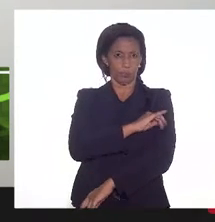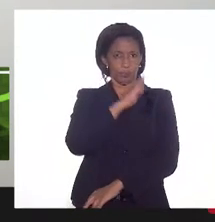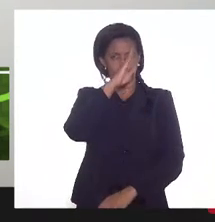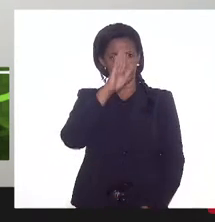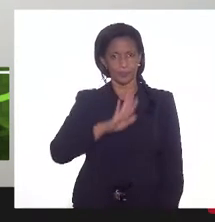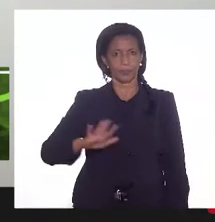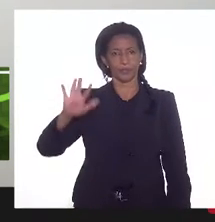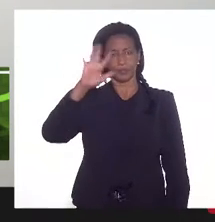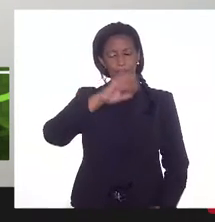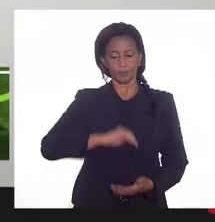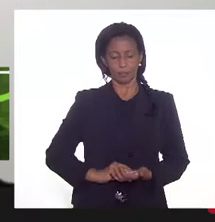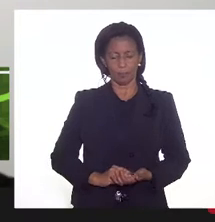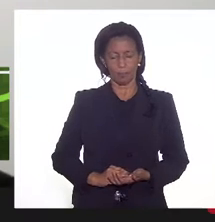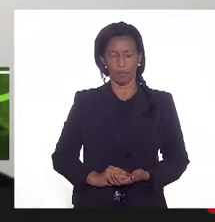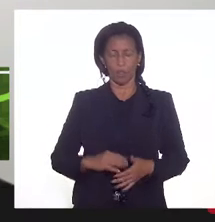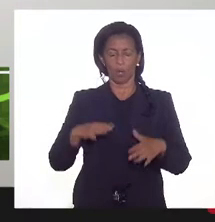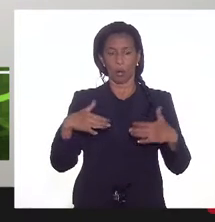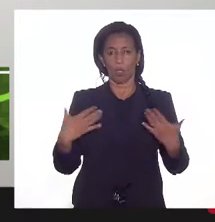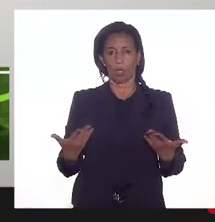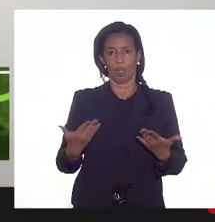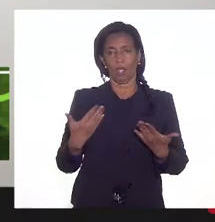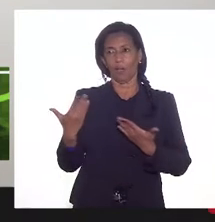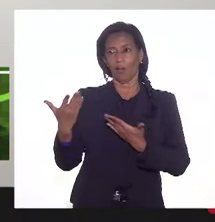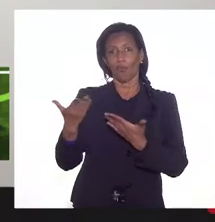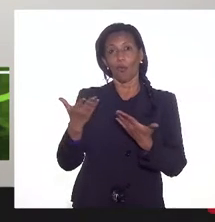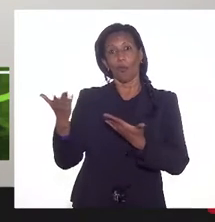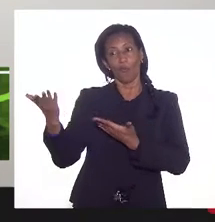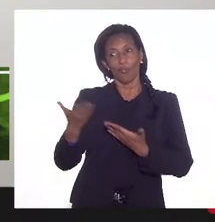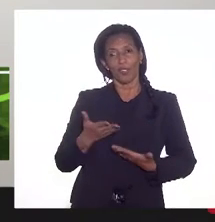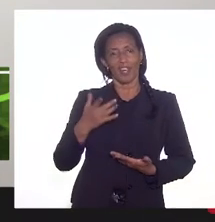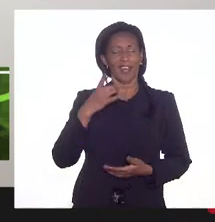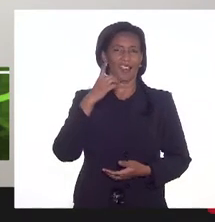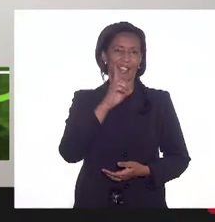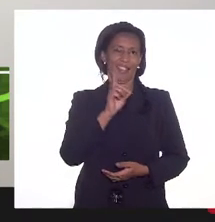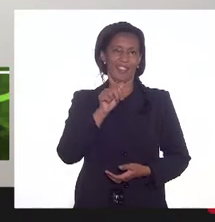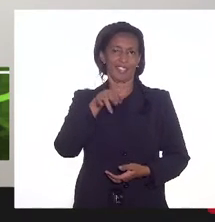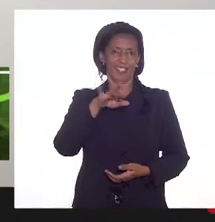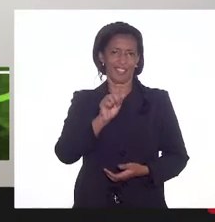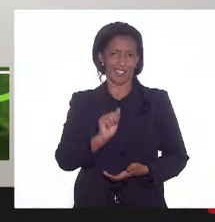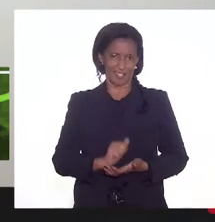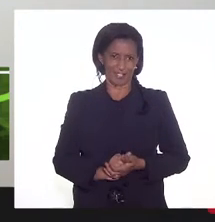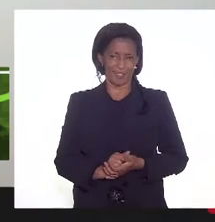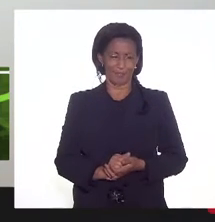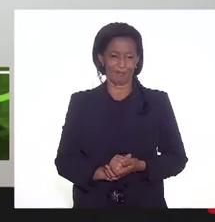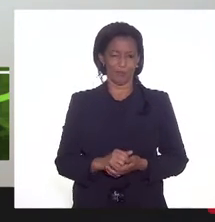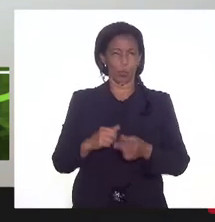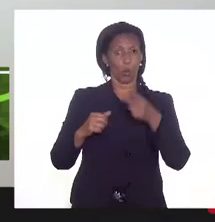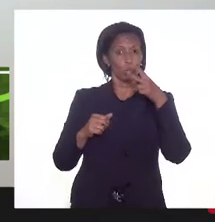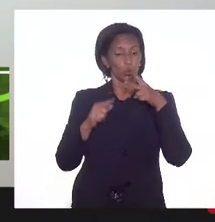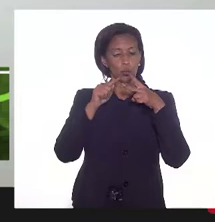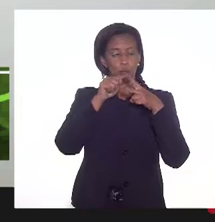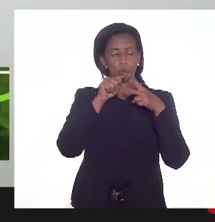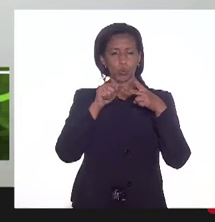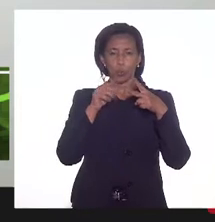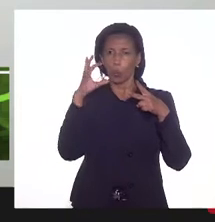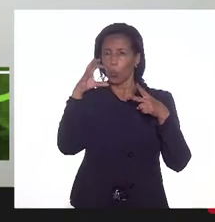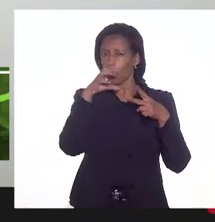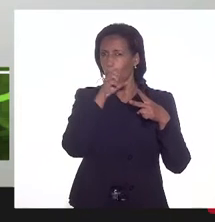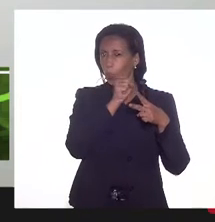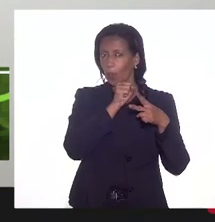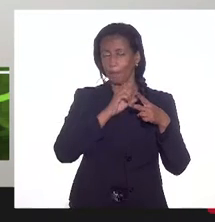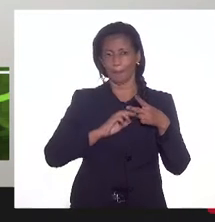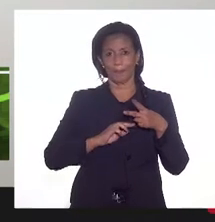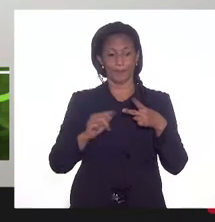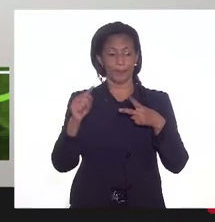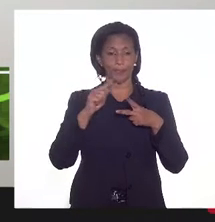passar como combinado a presidência a deputada Dani Monteiro não sem antes fazer duas pontuações rapidíssimas